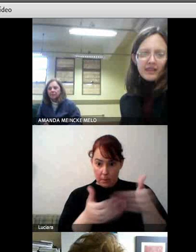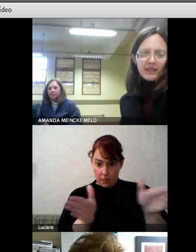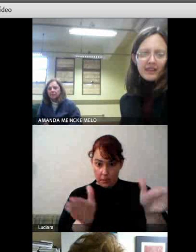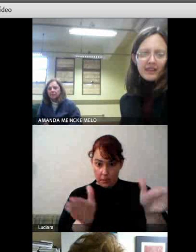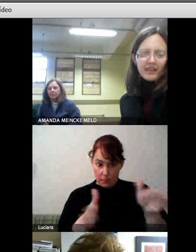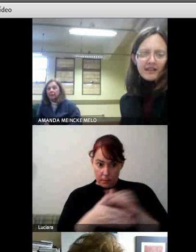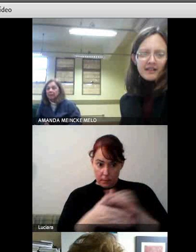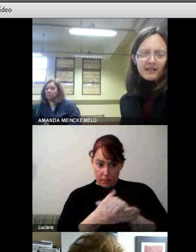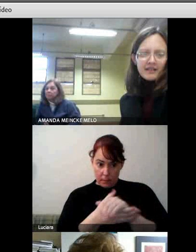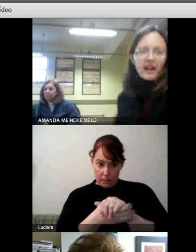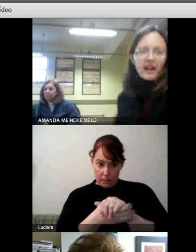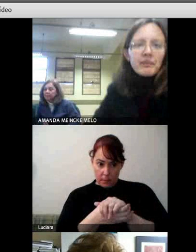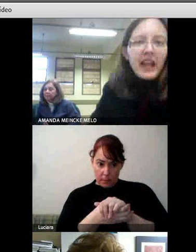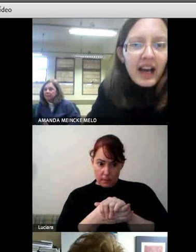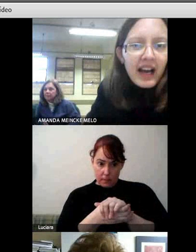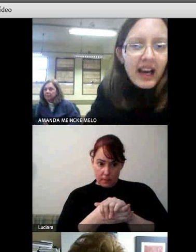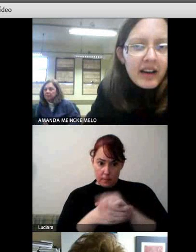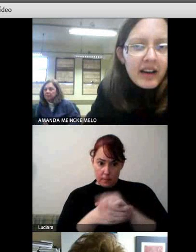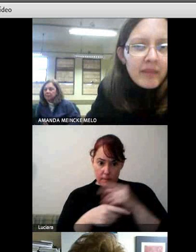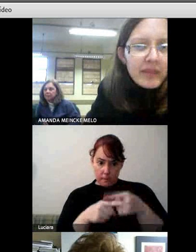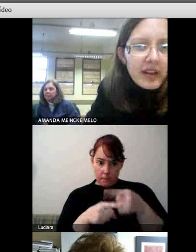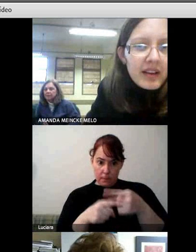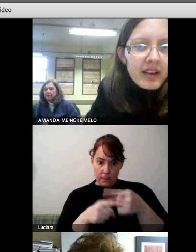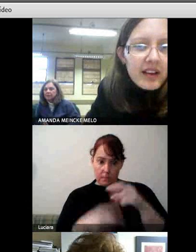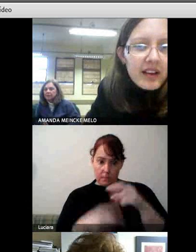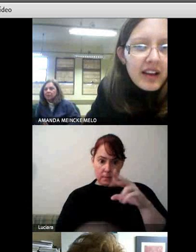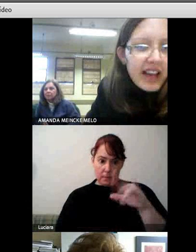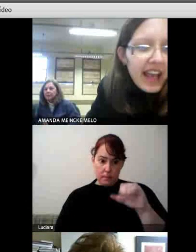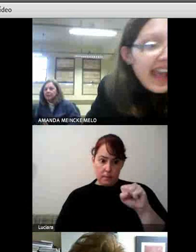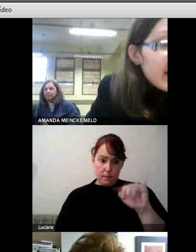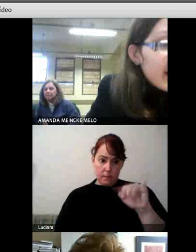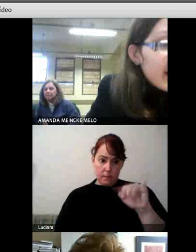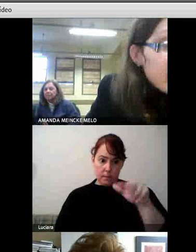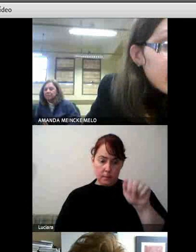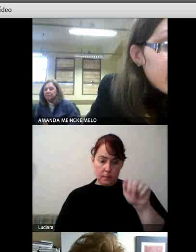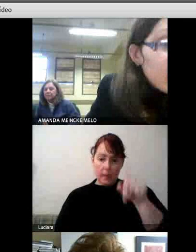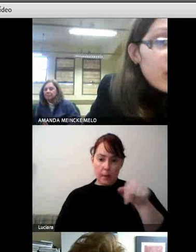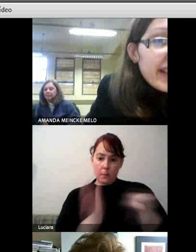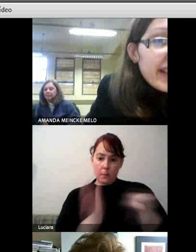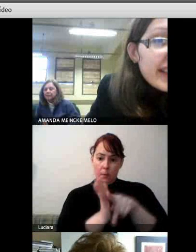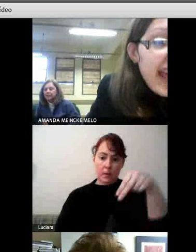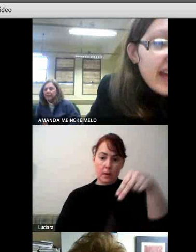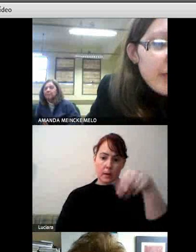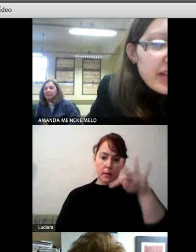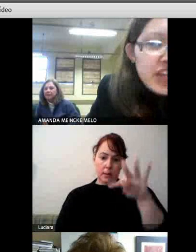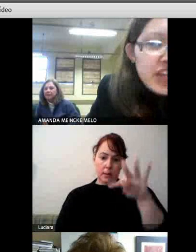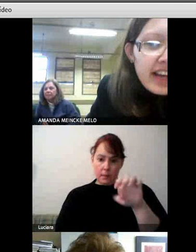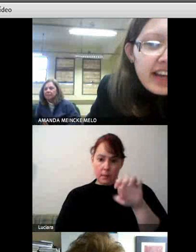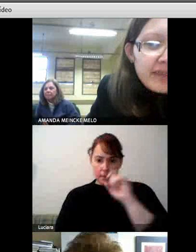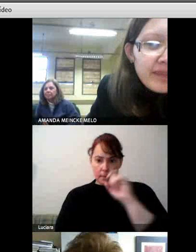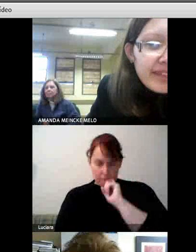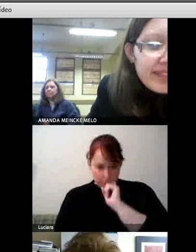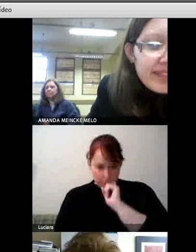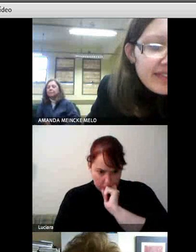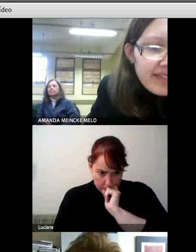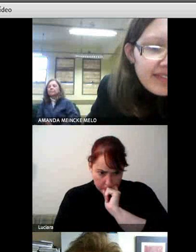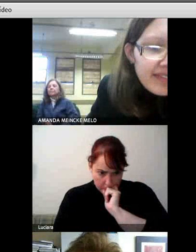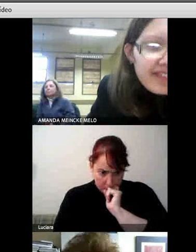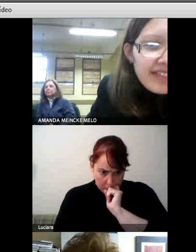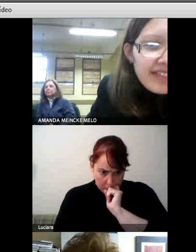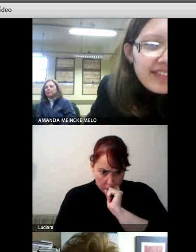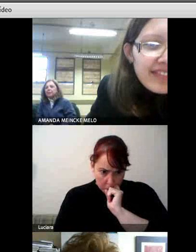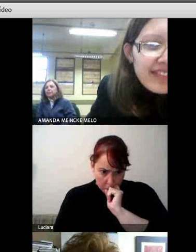200 inscrições. Era professora da rede estadual. Onde fizemos a contabilidade? É a Cristina do NTE de Bagé. Matrículas.